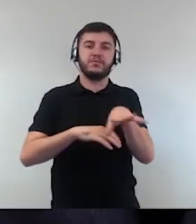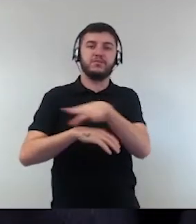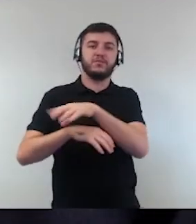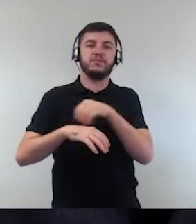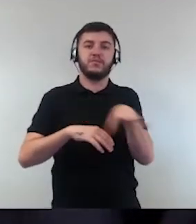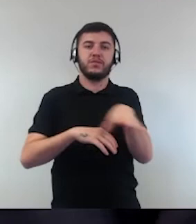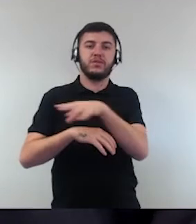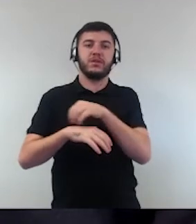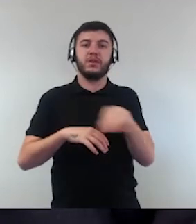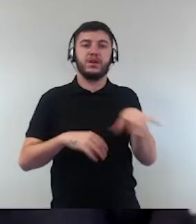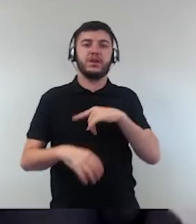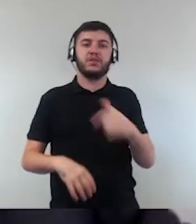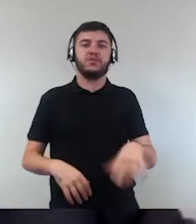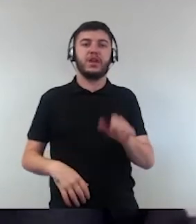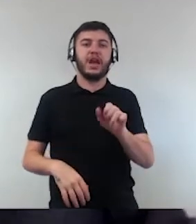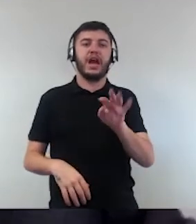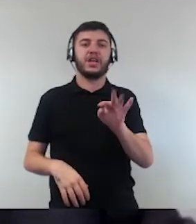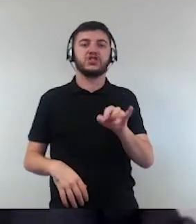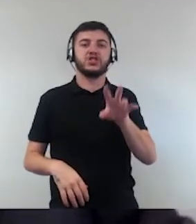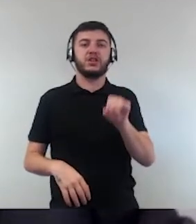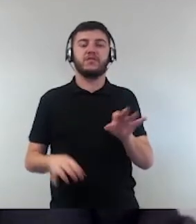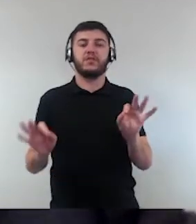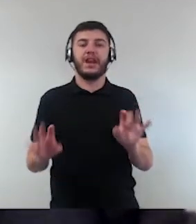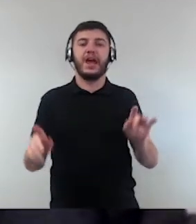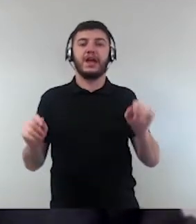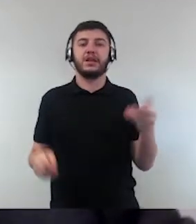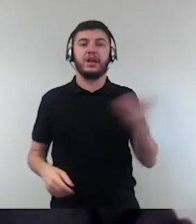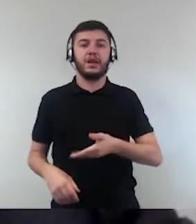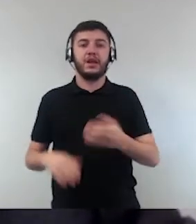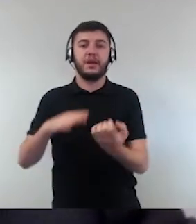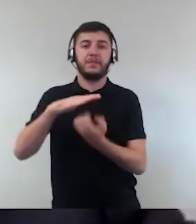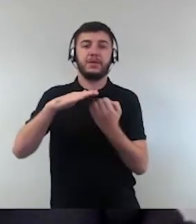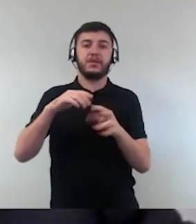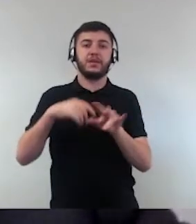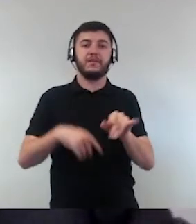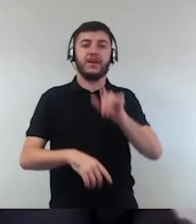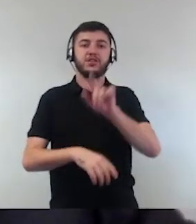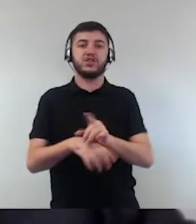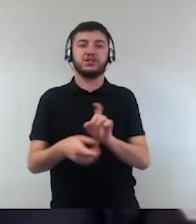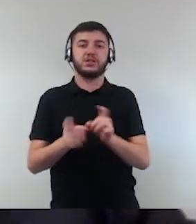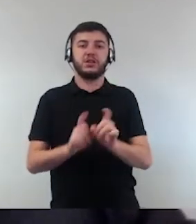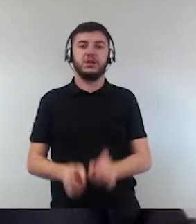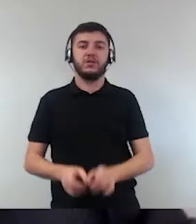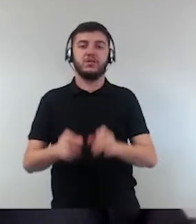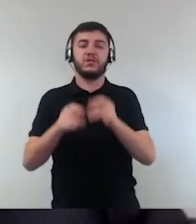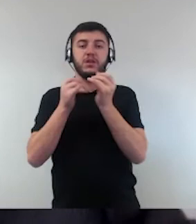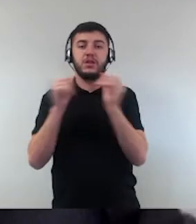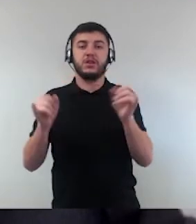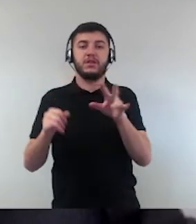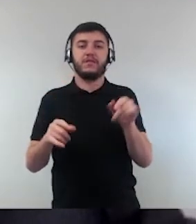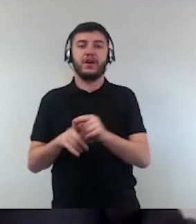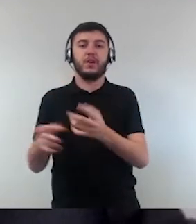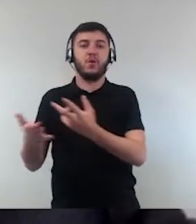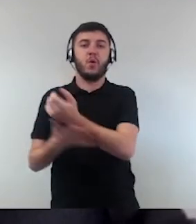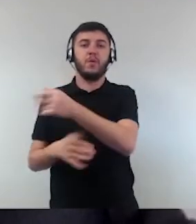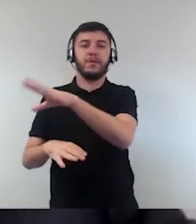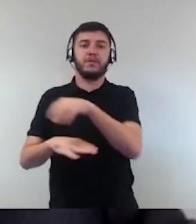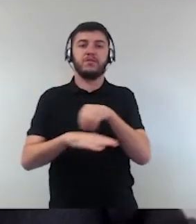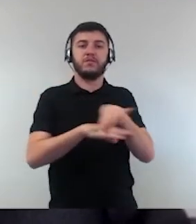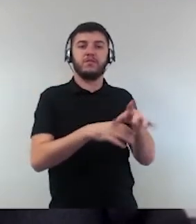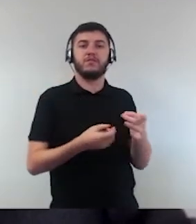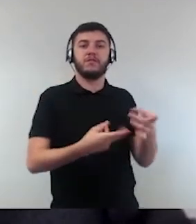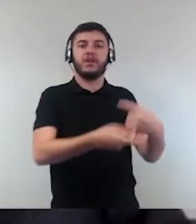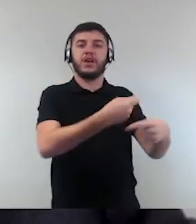Ele não tem ativos, ele é uma empresa que faz só gestão de energia, ele compra e vende. Então, ele não pode ficar com esse